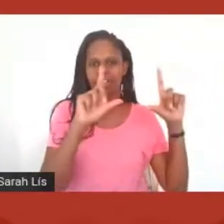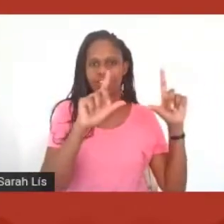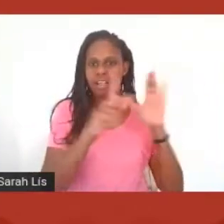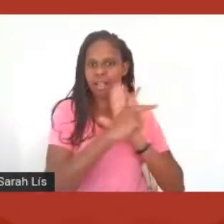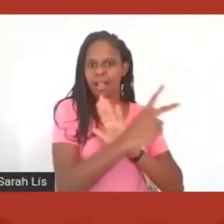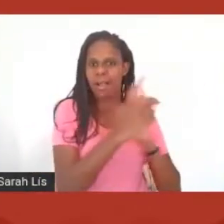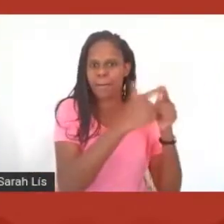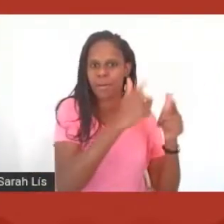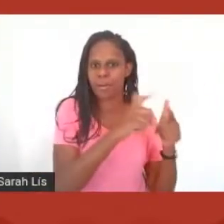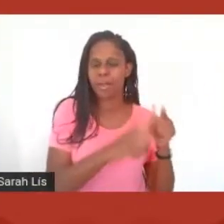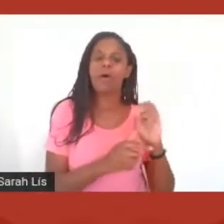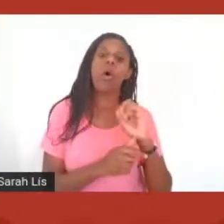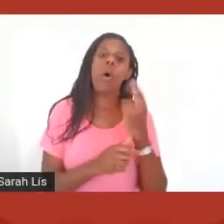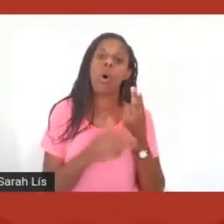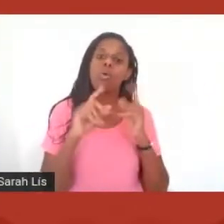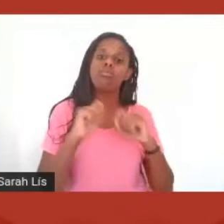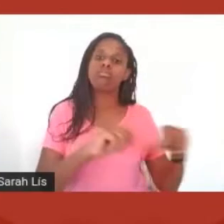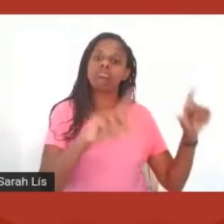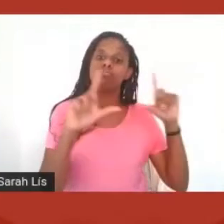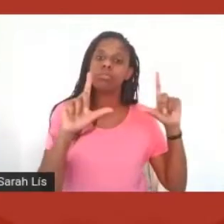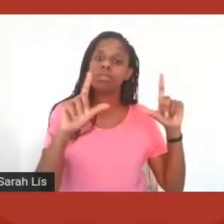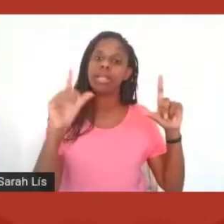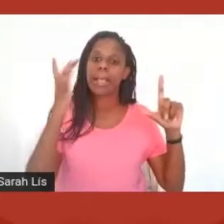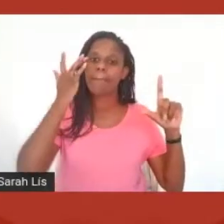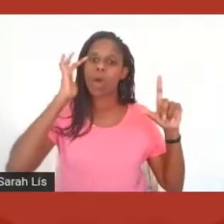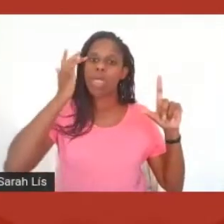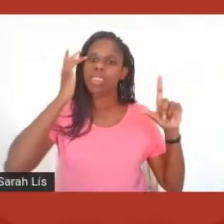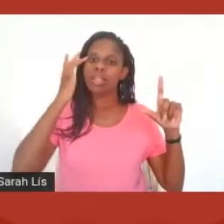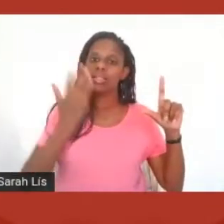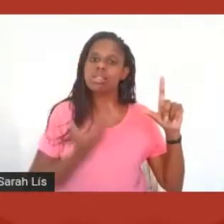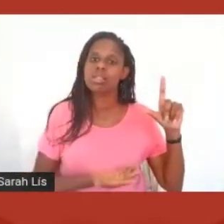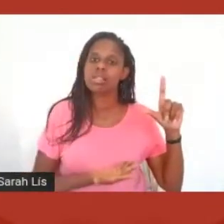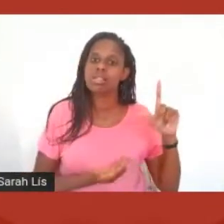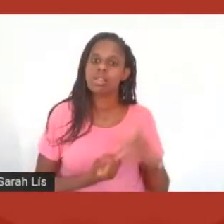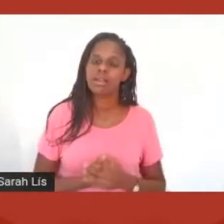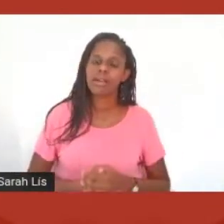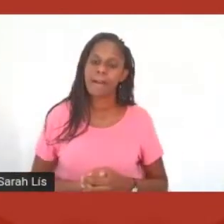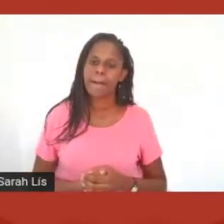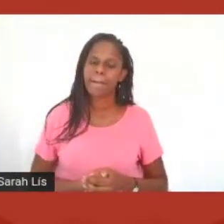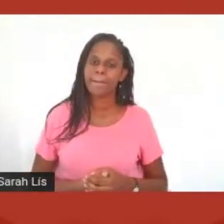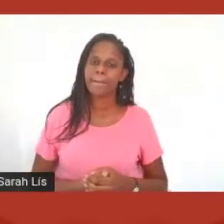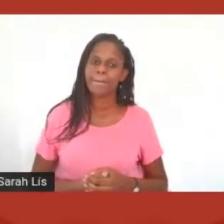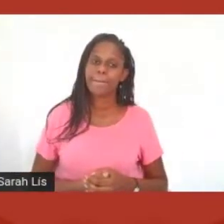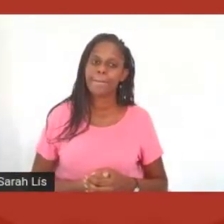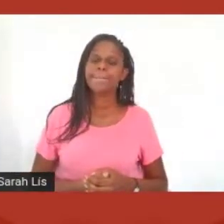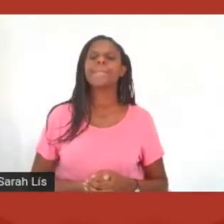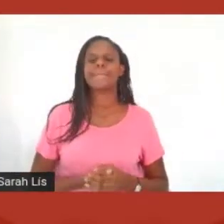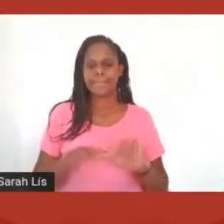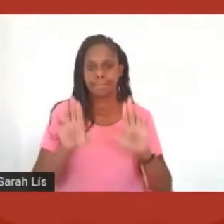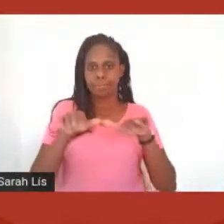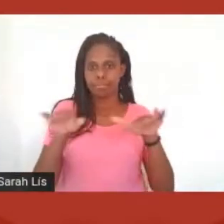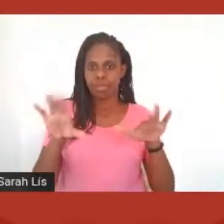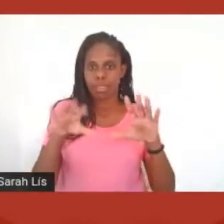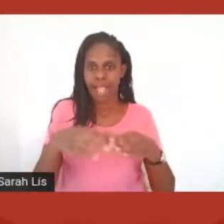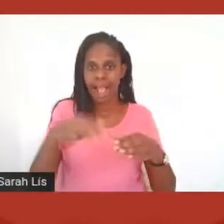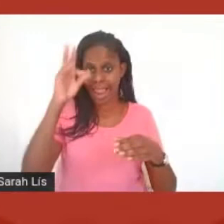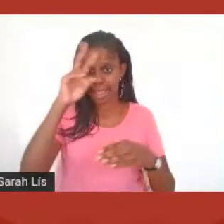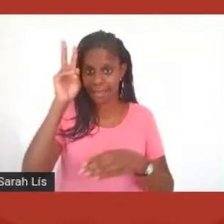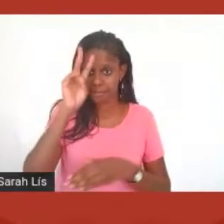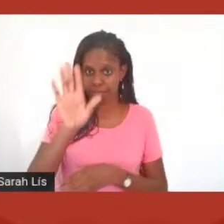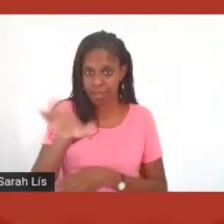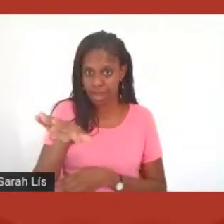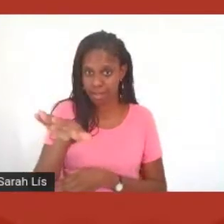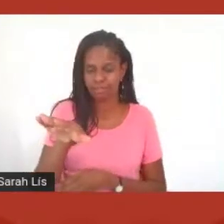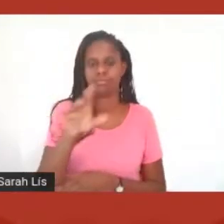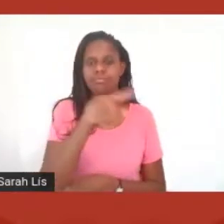É, Lembre-se, pessoal, que existe uma narrativa